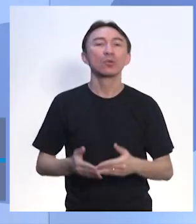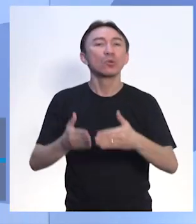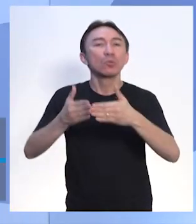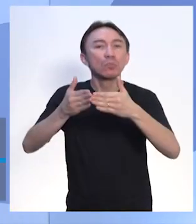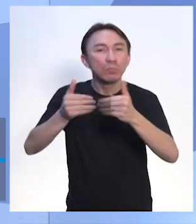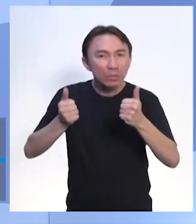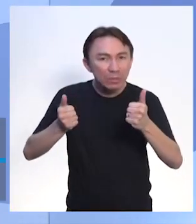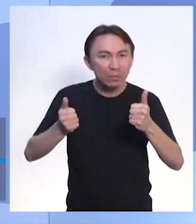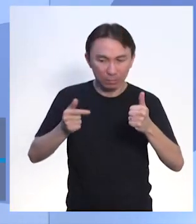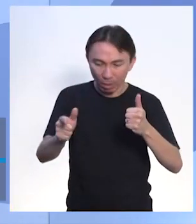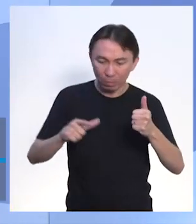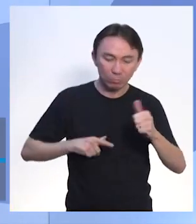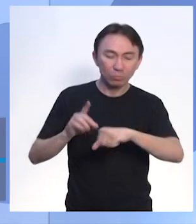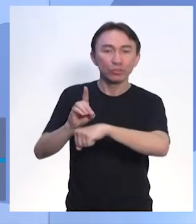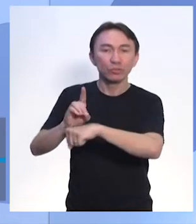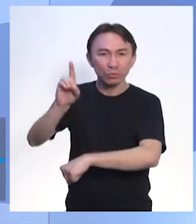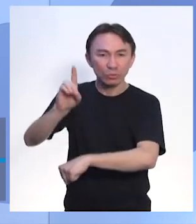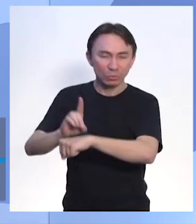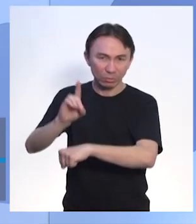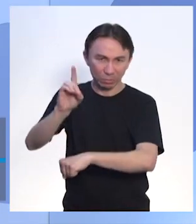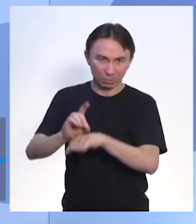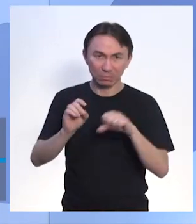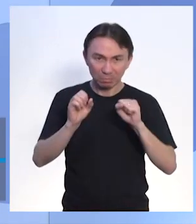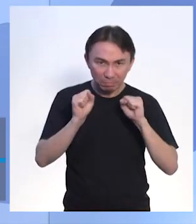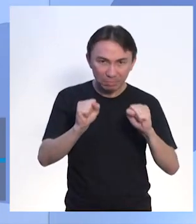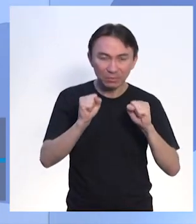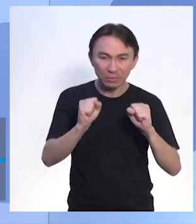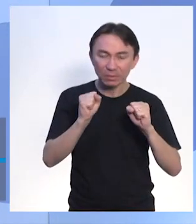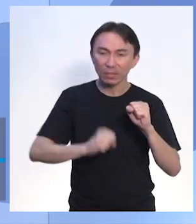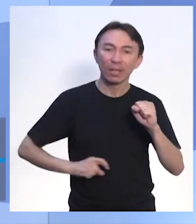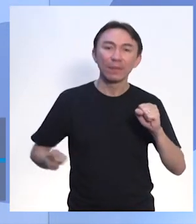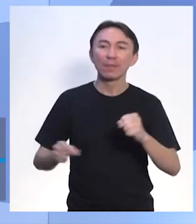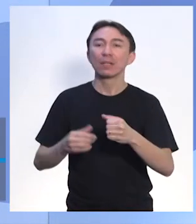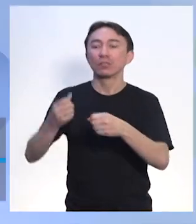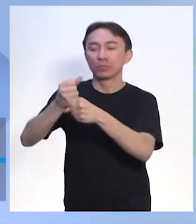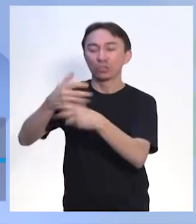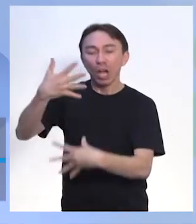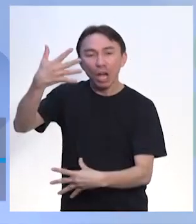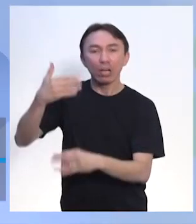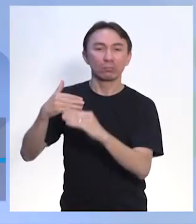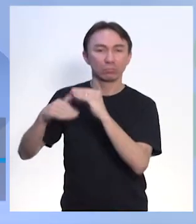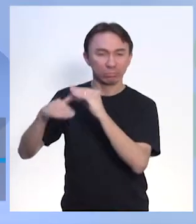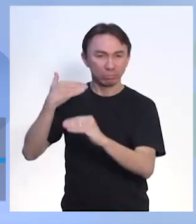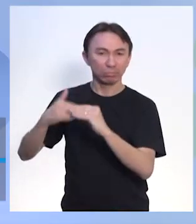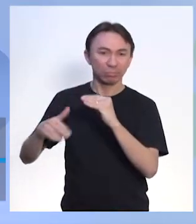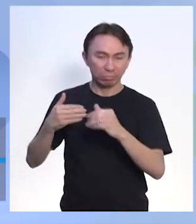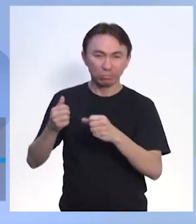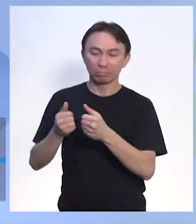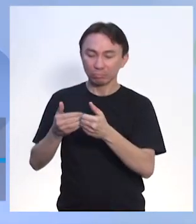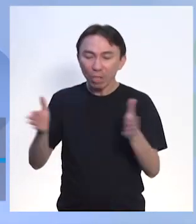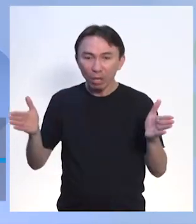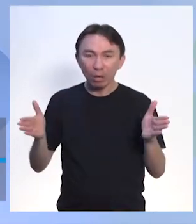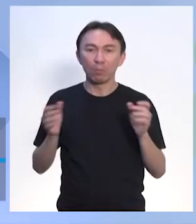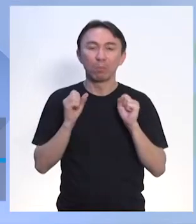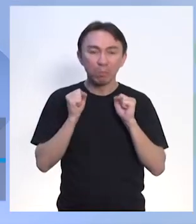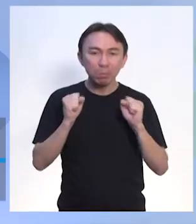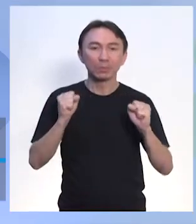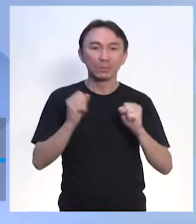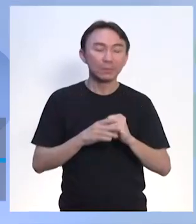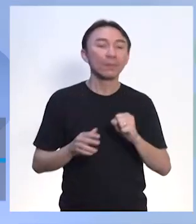pedir, isso mesmo. Então, diretor, se quiser, já pode deixar o chat aberto, pode deixar a aula inteira chat aberto aí para os